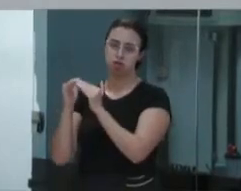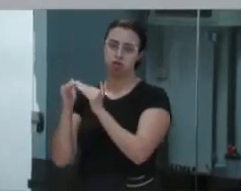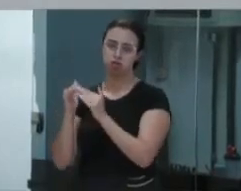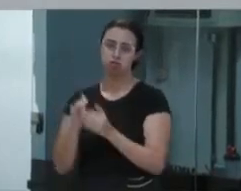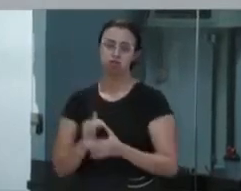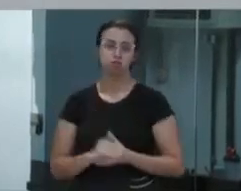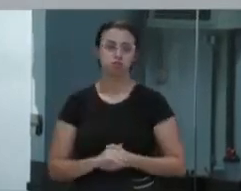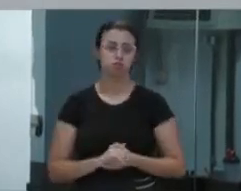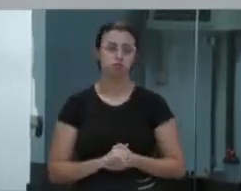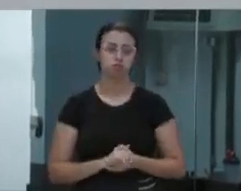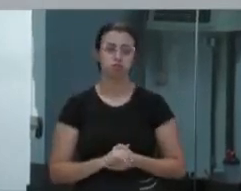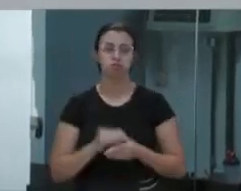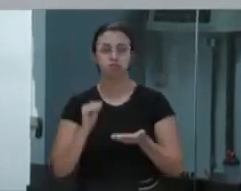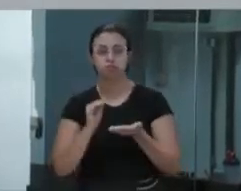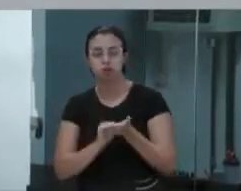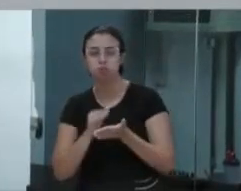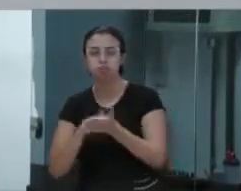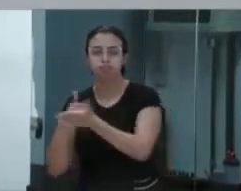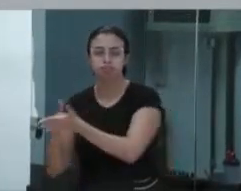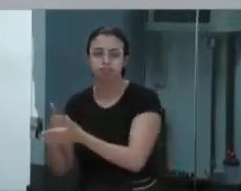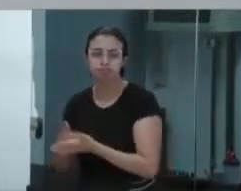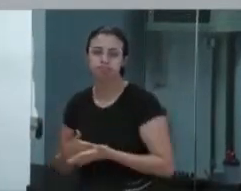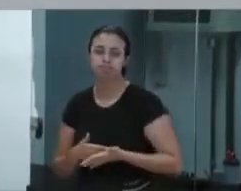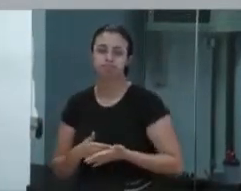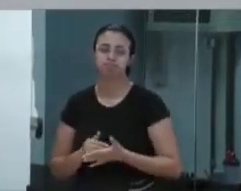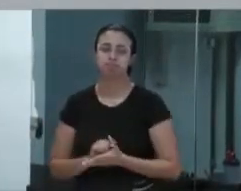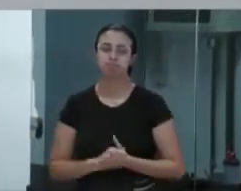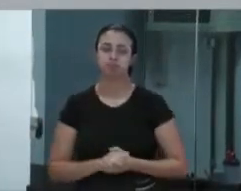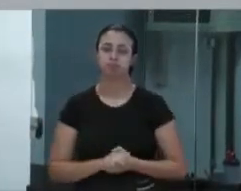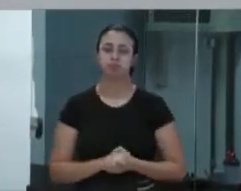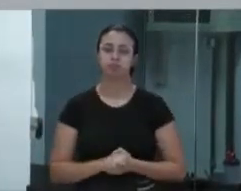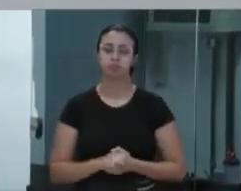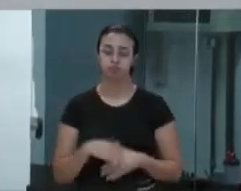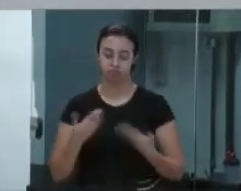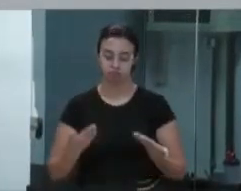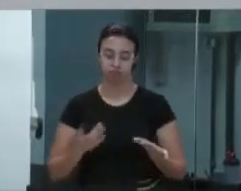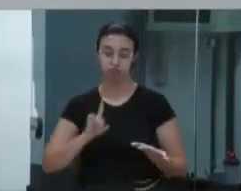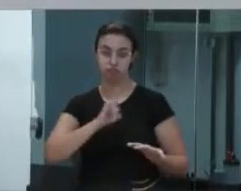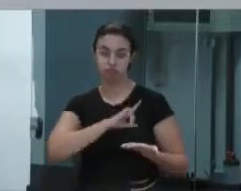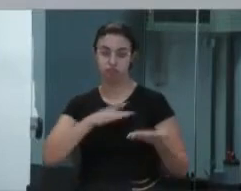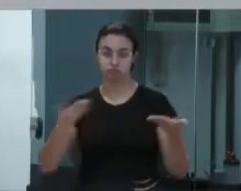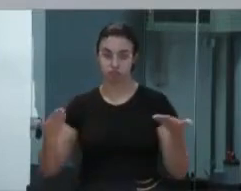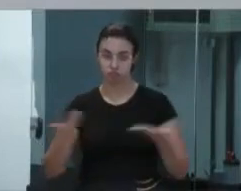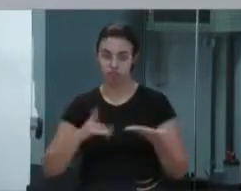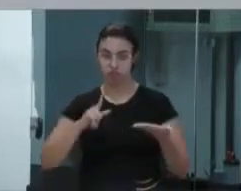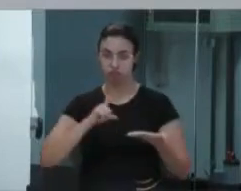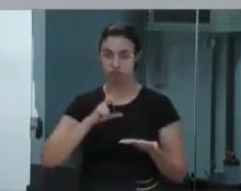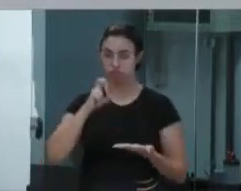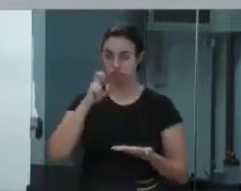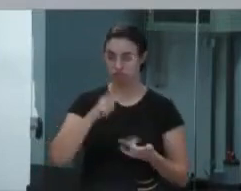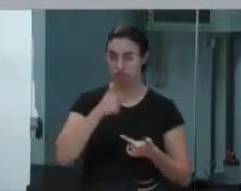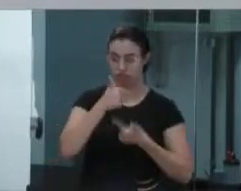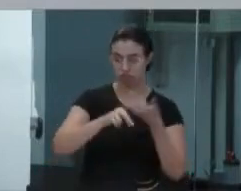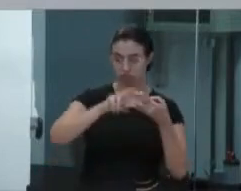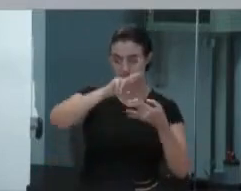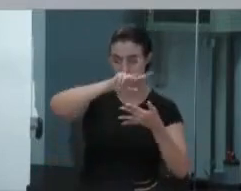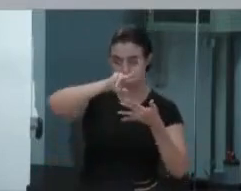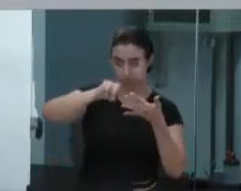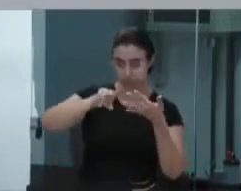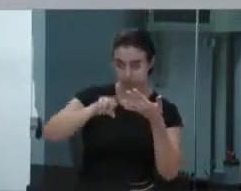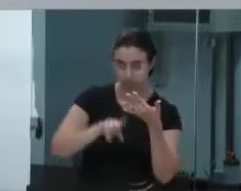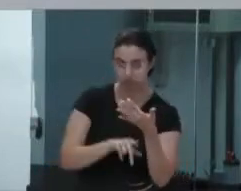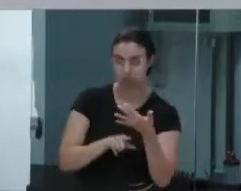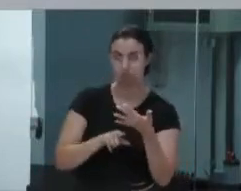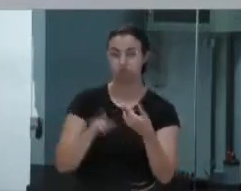por falta de acesso à moradia. E aí, Divinópolis hoje, né, nós temos 5 serviços diferentes de atendimento